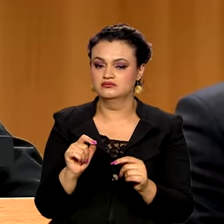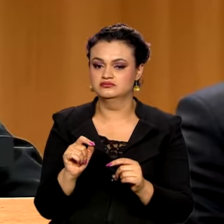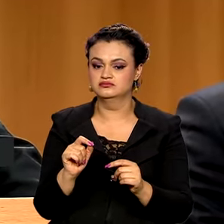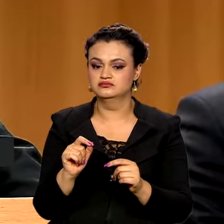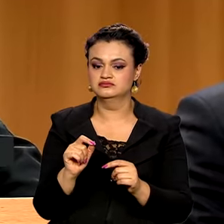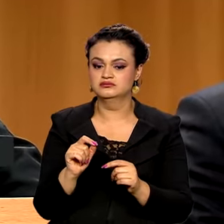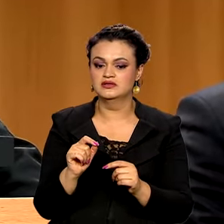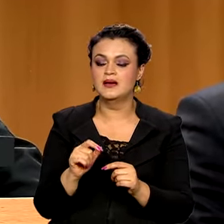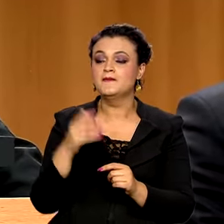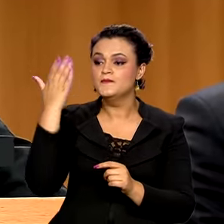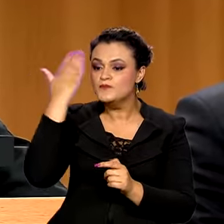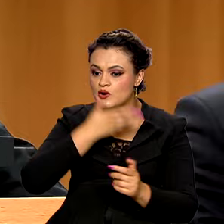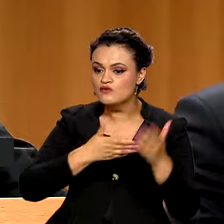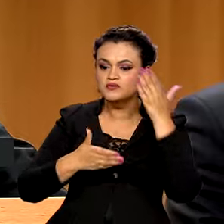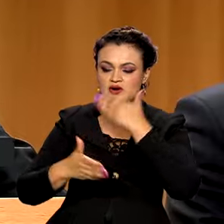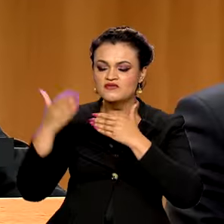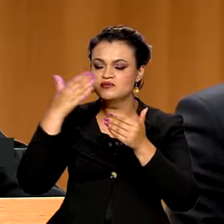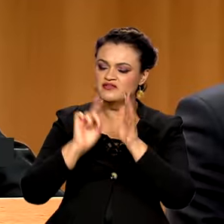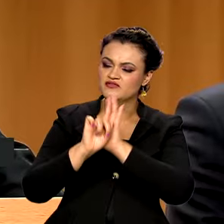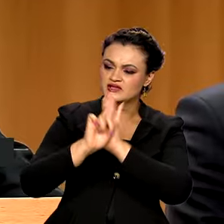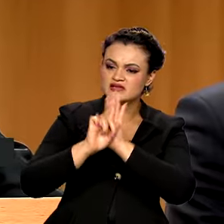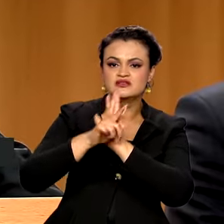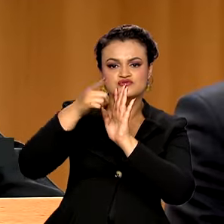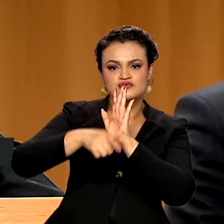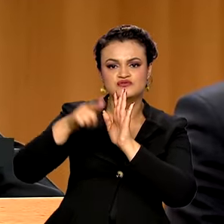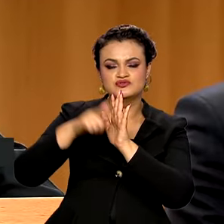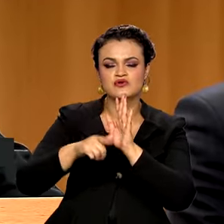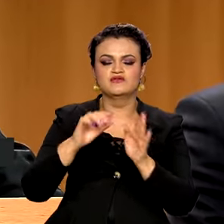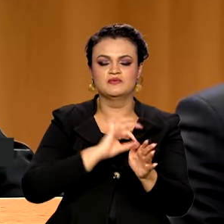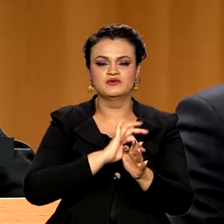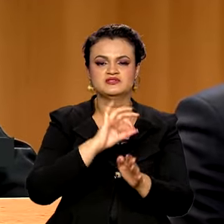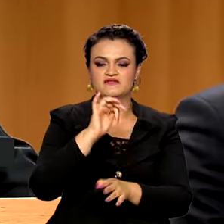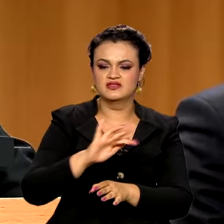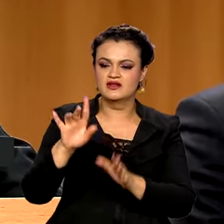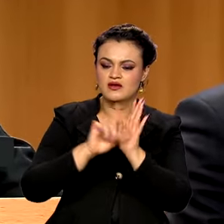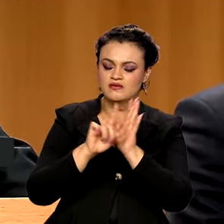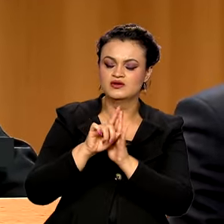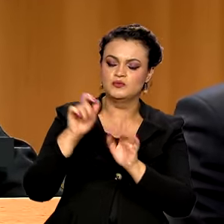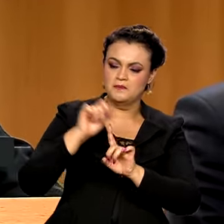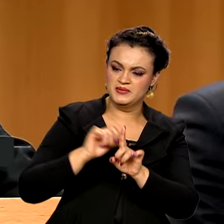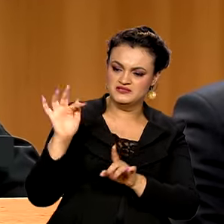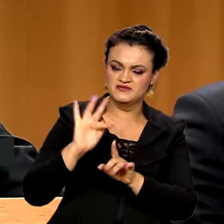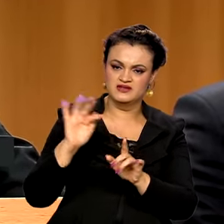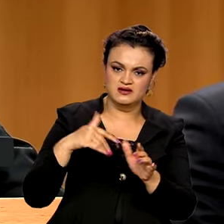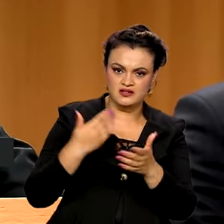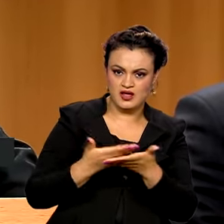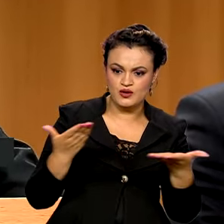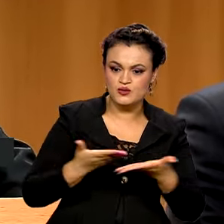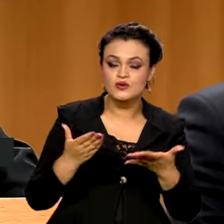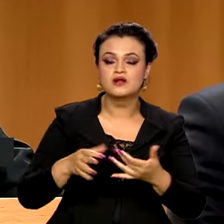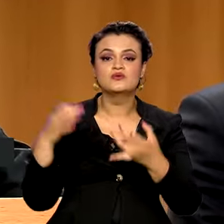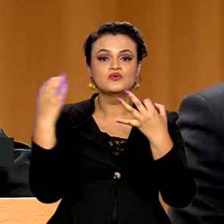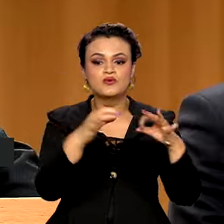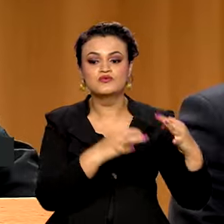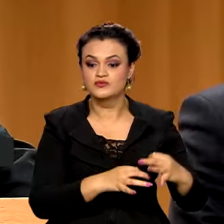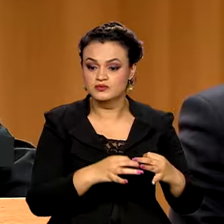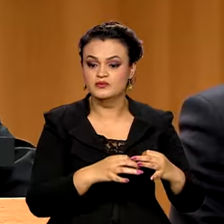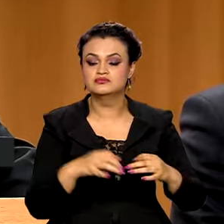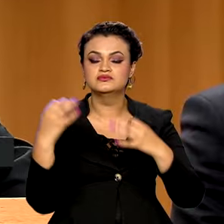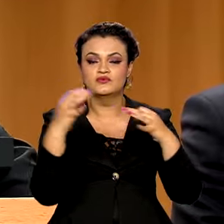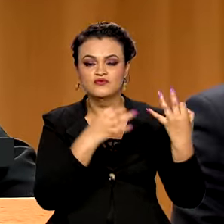as provas colhidas e reanalisadas pela Polícia Federal, de fevereiro para cá, confirmaram de